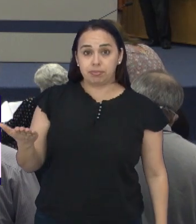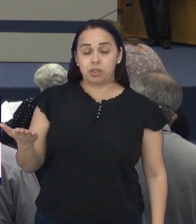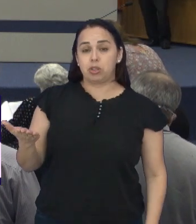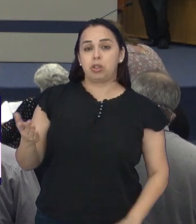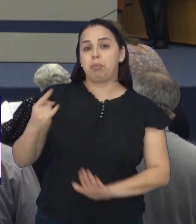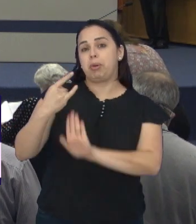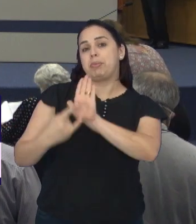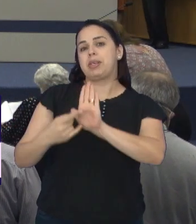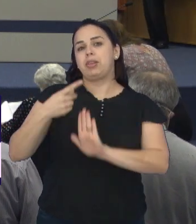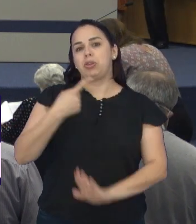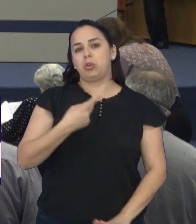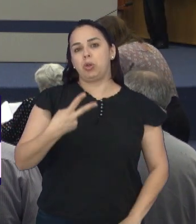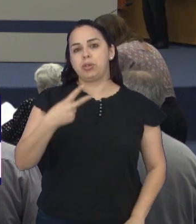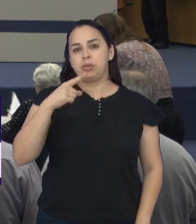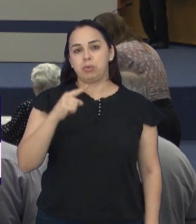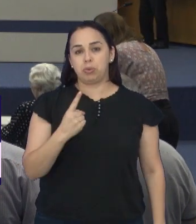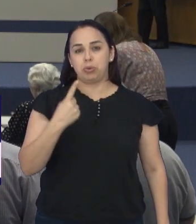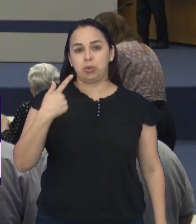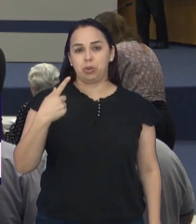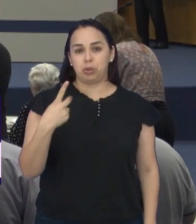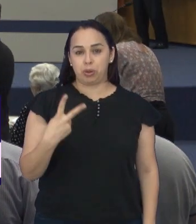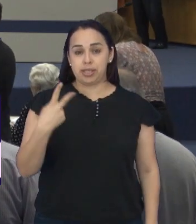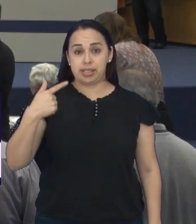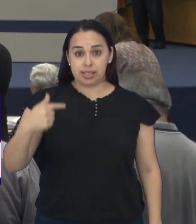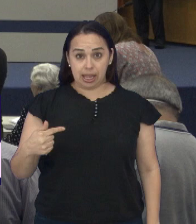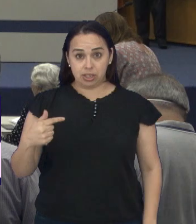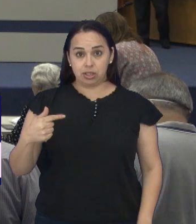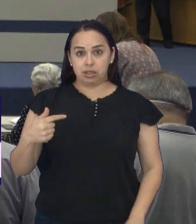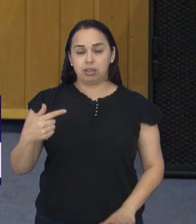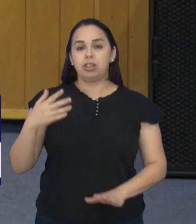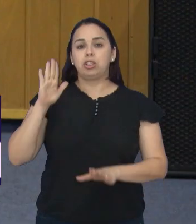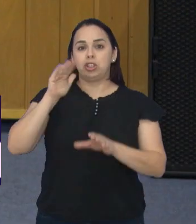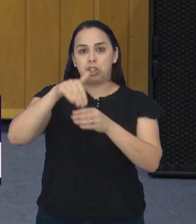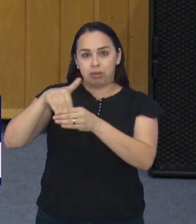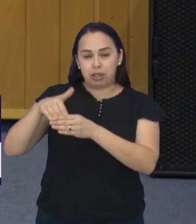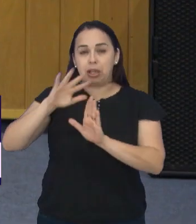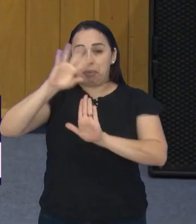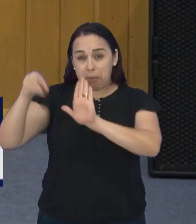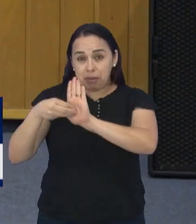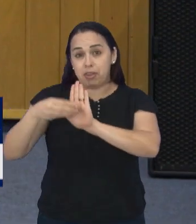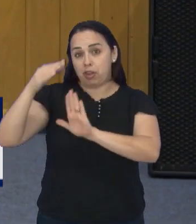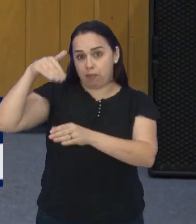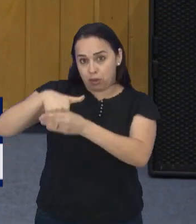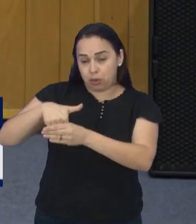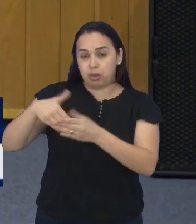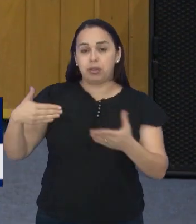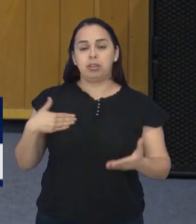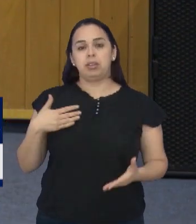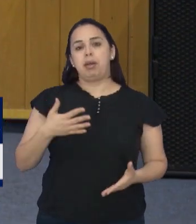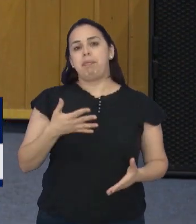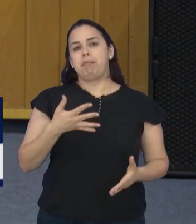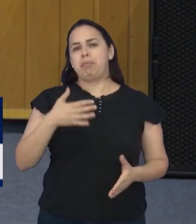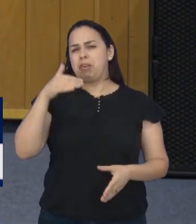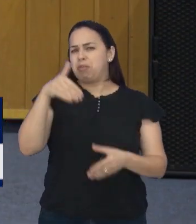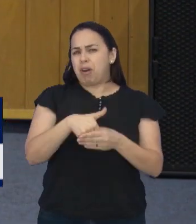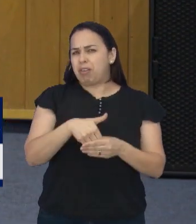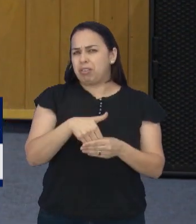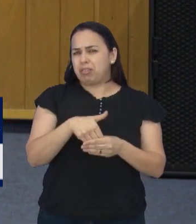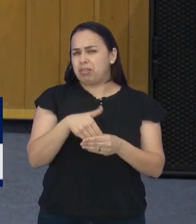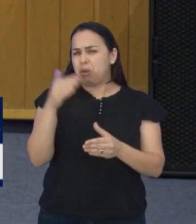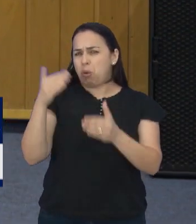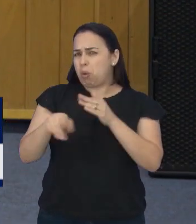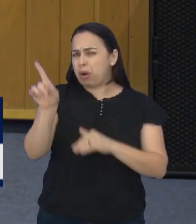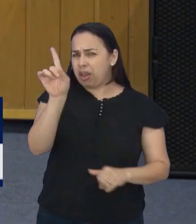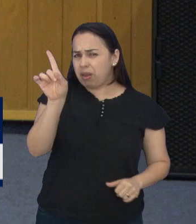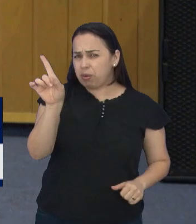processo 12.127 de 2022, que foi votada a tramitação da emenda aí, o meu voto não foi favorável à